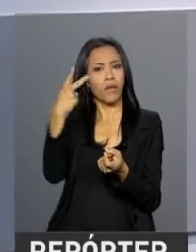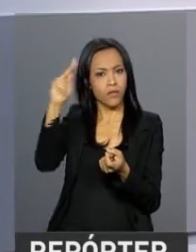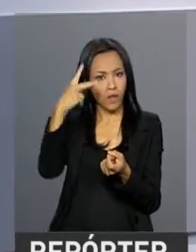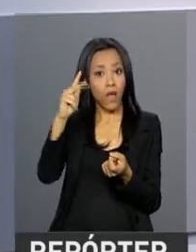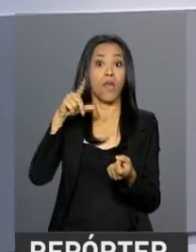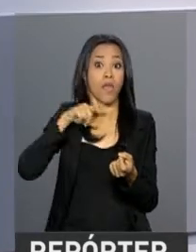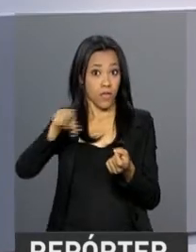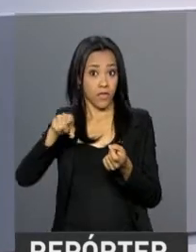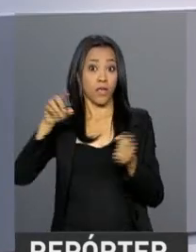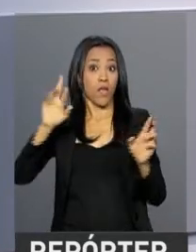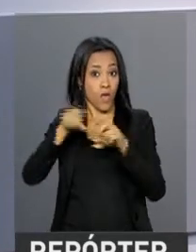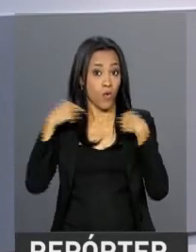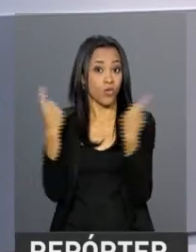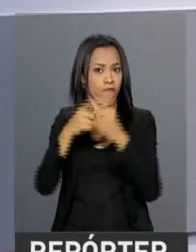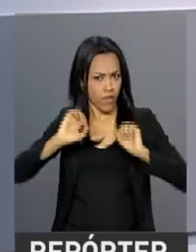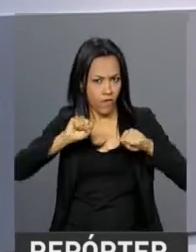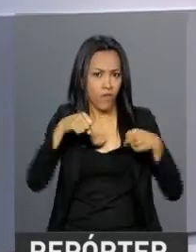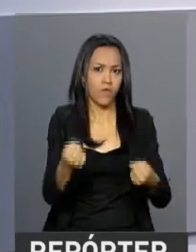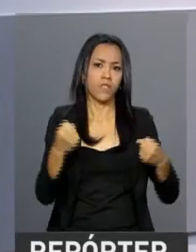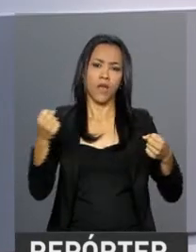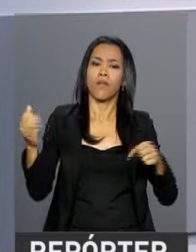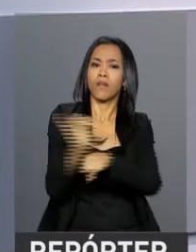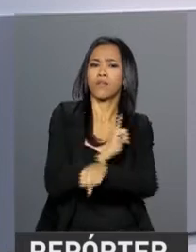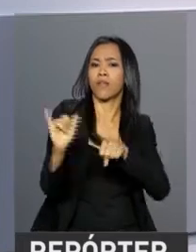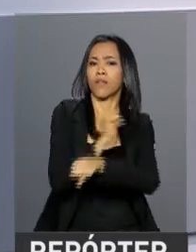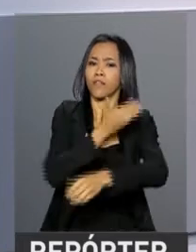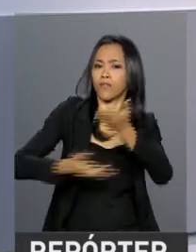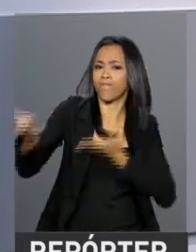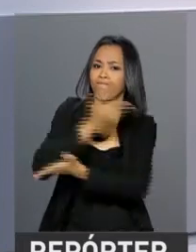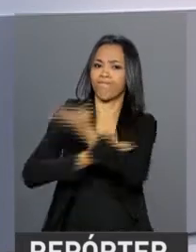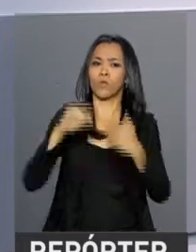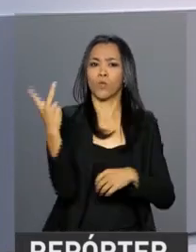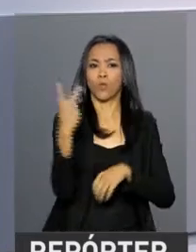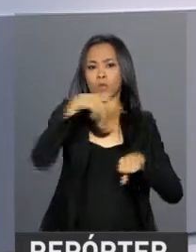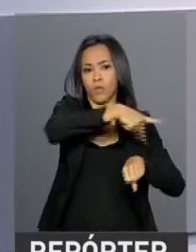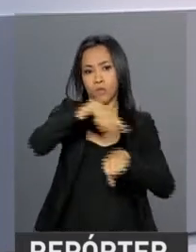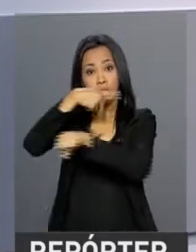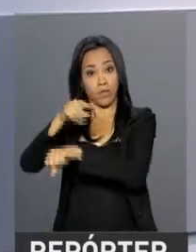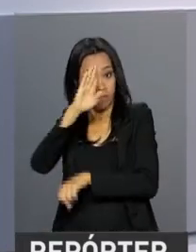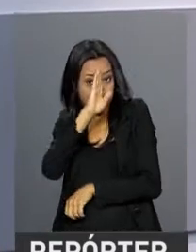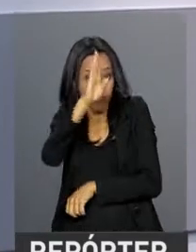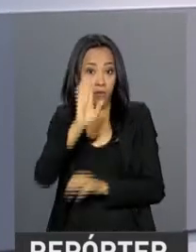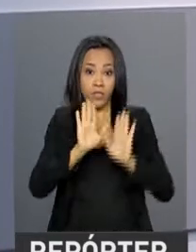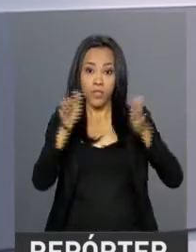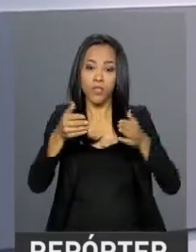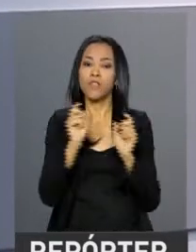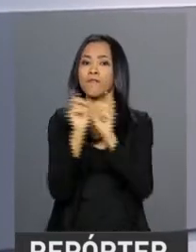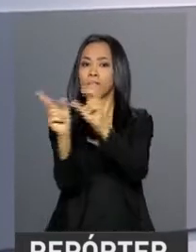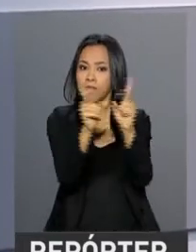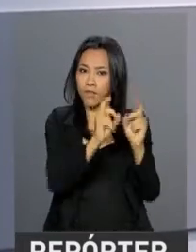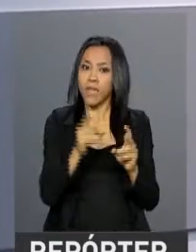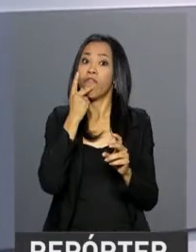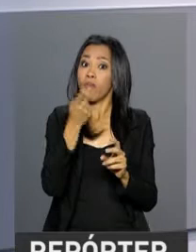reforçar os laços de amizade ea parceria estratégica entre os dois países especialmente no comércio ele lembrou que houve um